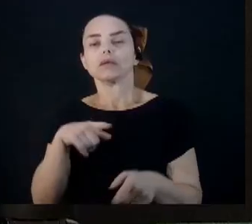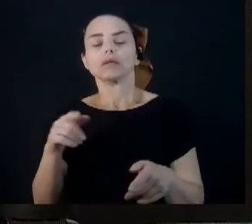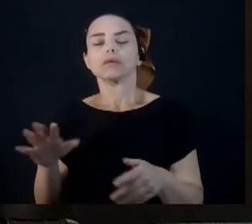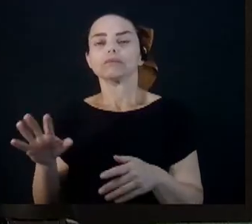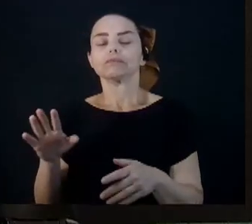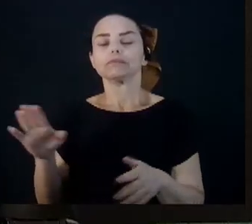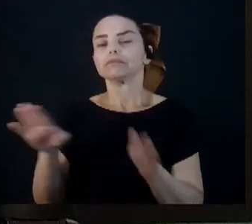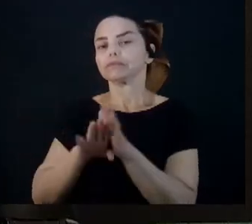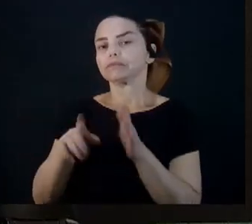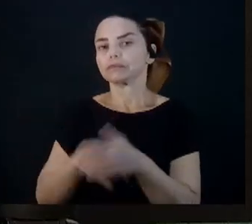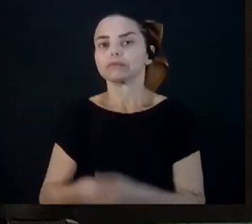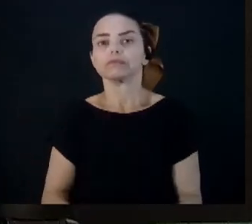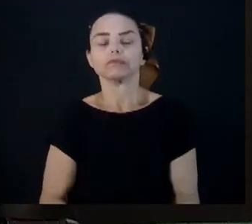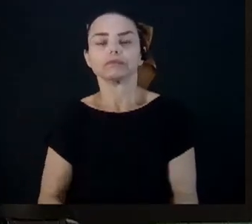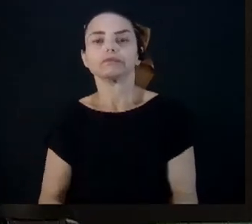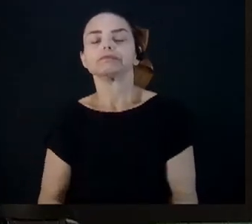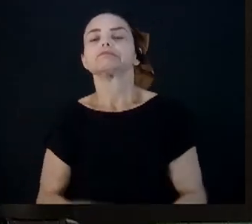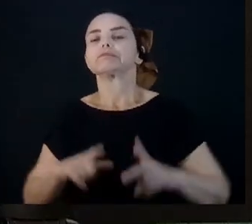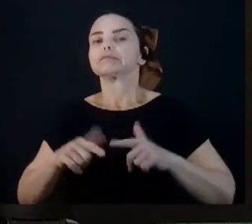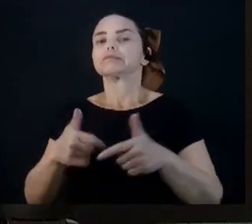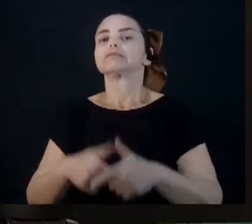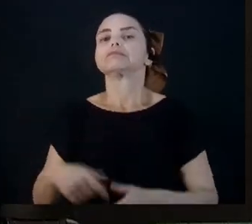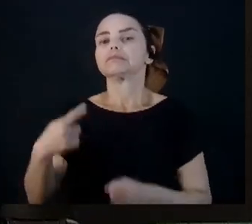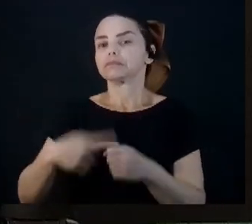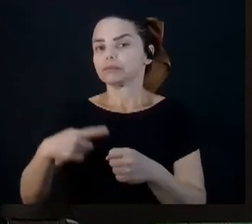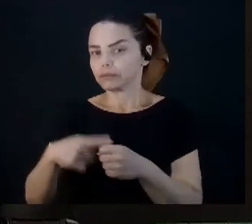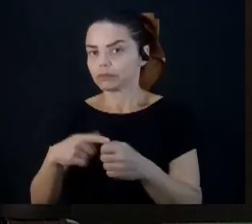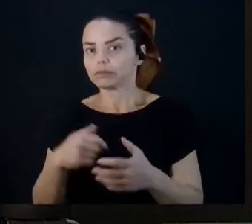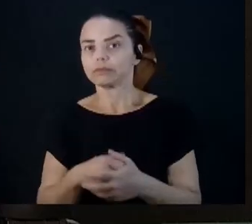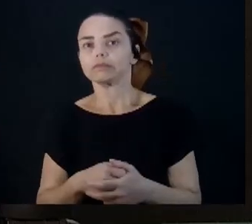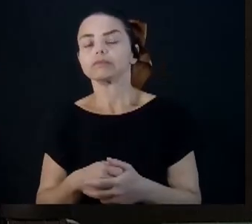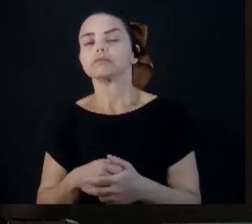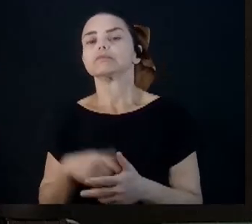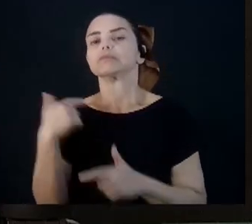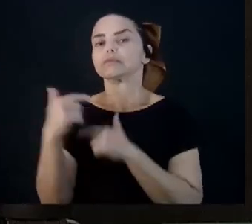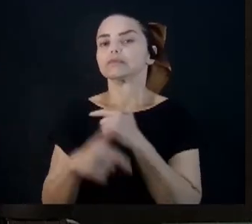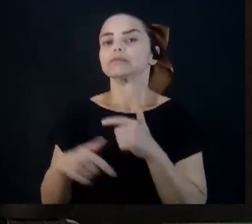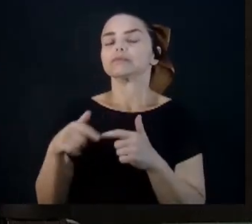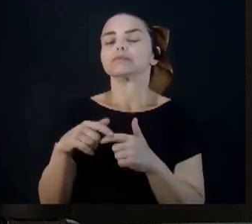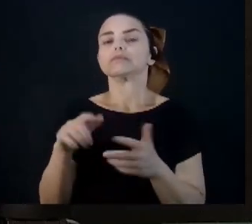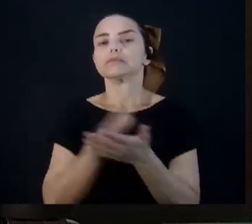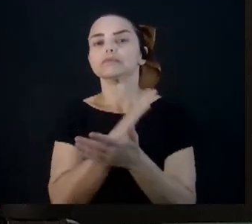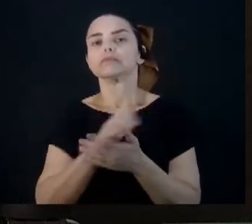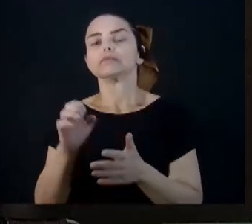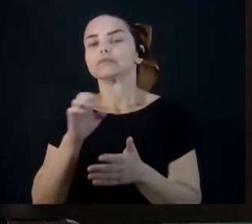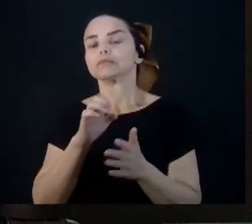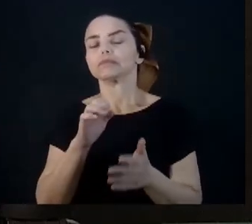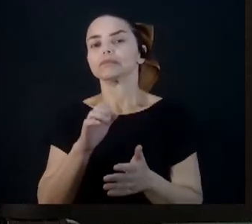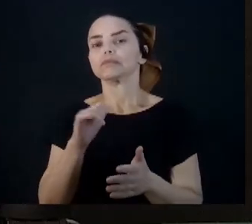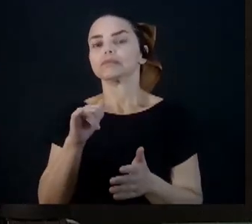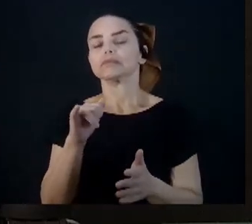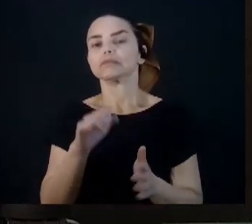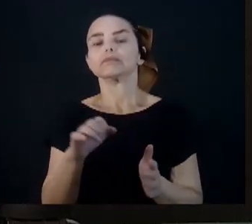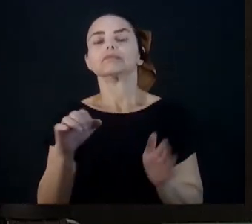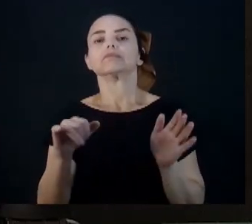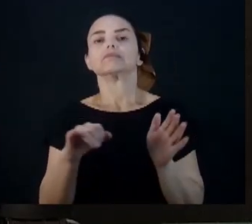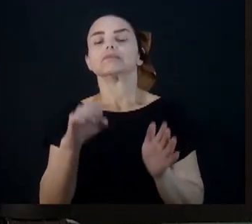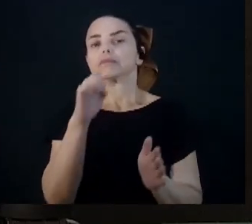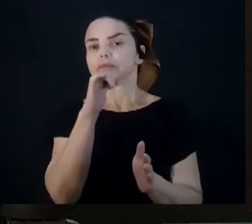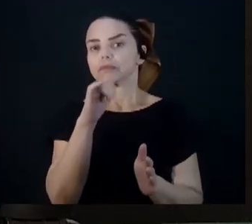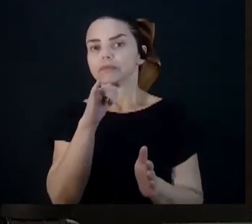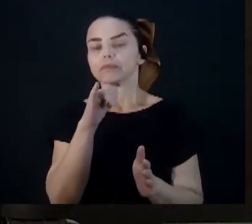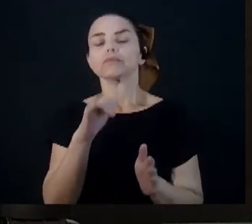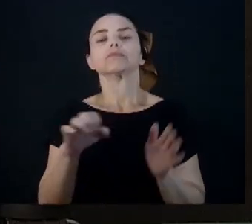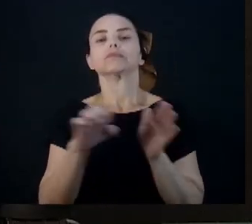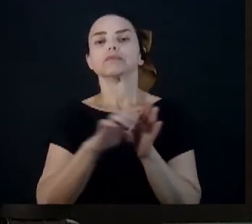estavam atuando na cidade. E tem alguns outros exemplos que não estão nesses registros que a gente sabe na cidade,